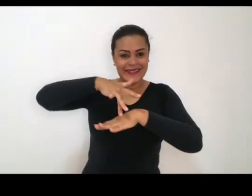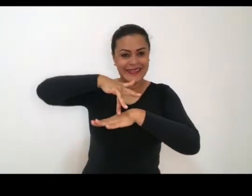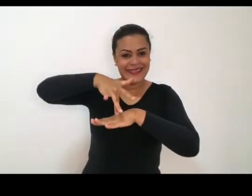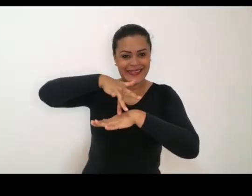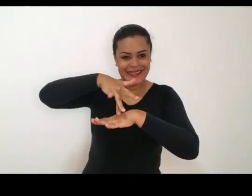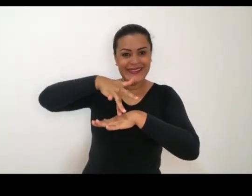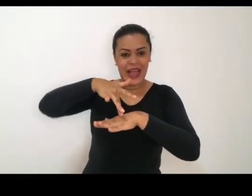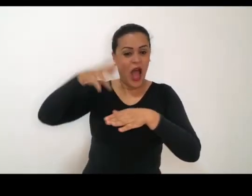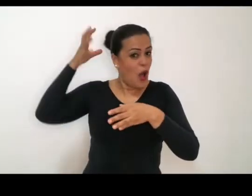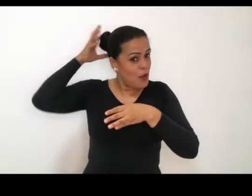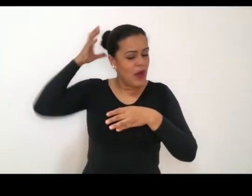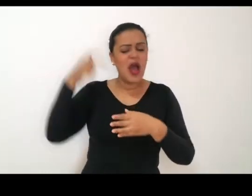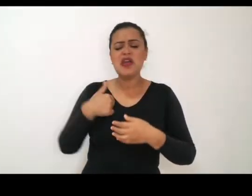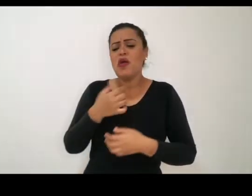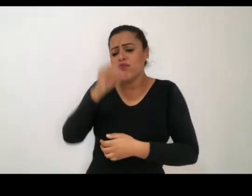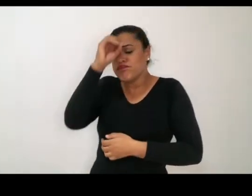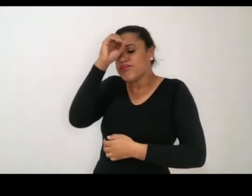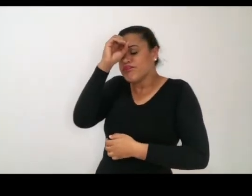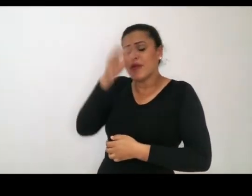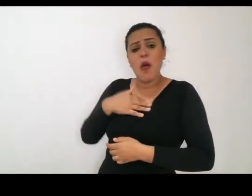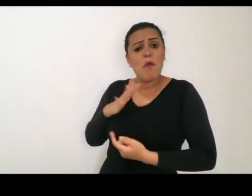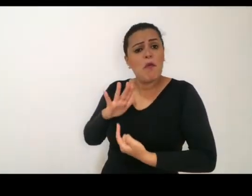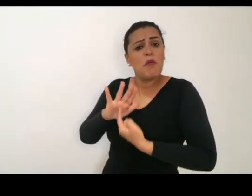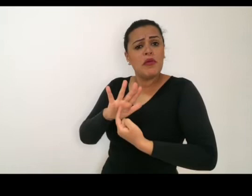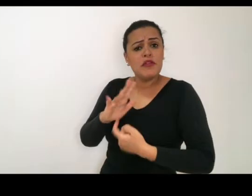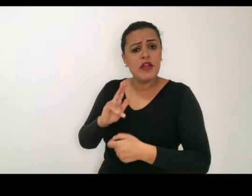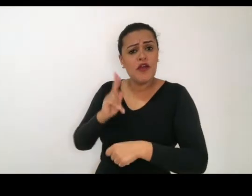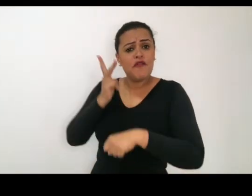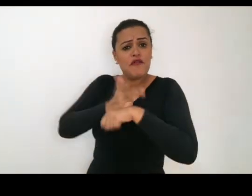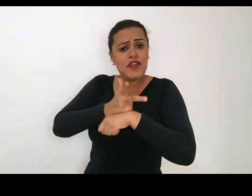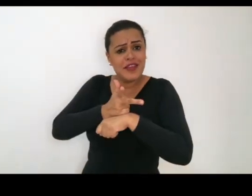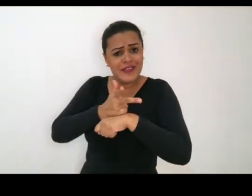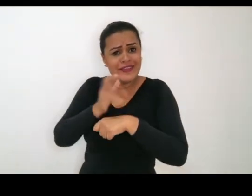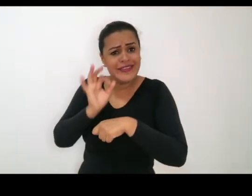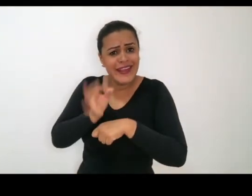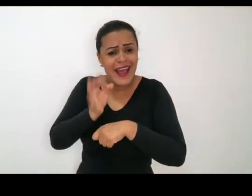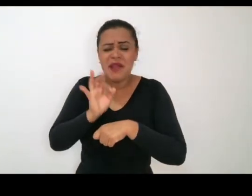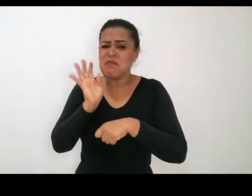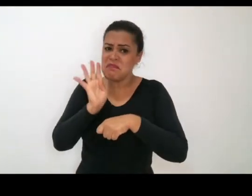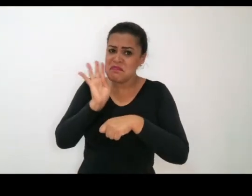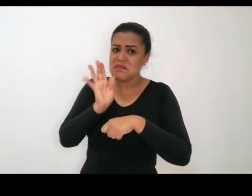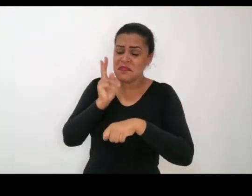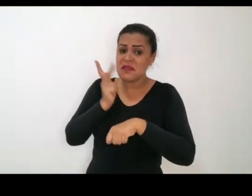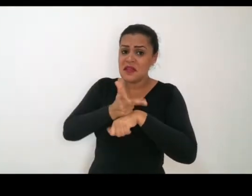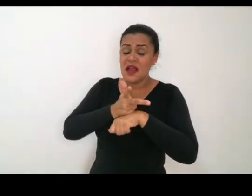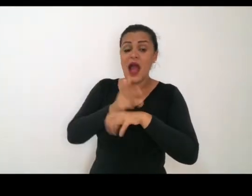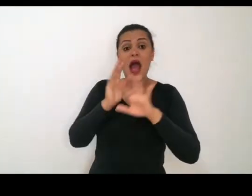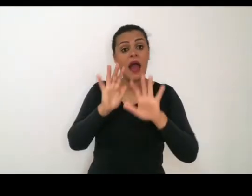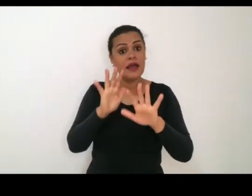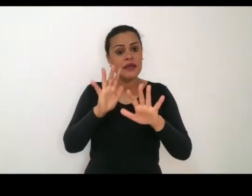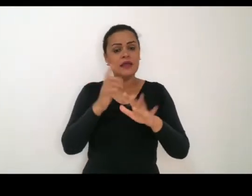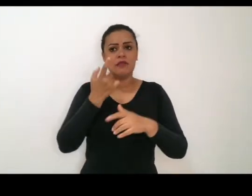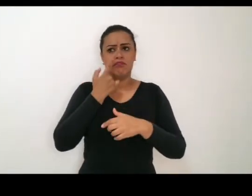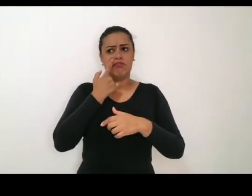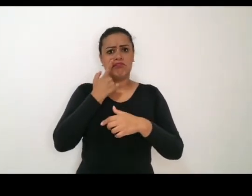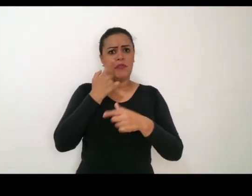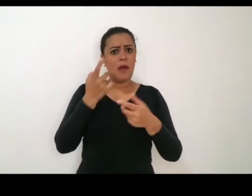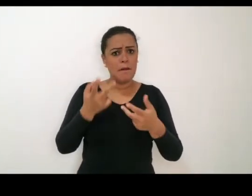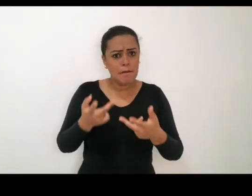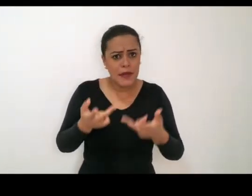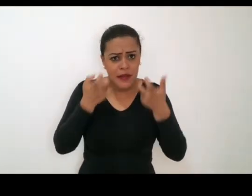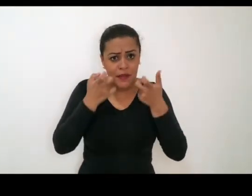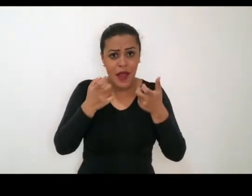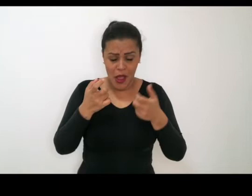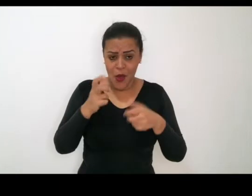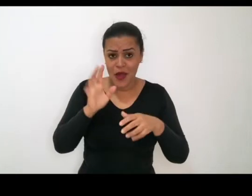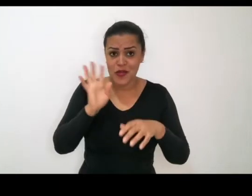os vídeos que tinham lá, era muito bacana aqueles vídeos. E aí, o que aconteceu? Eu acho bacana falar disso, porque isso mudou a minha